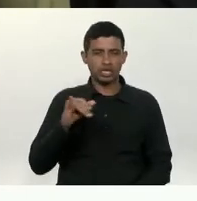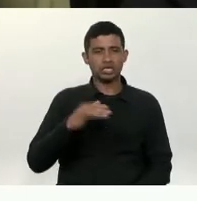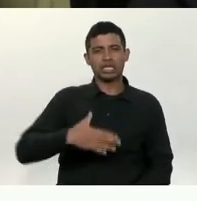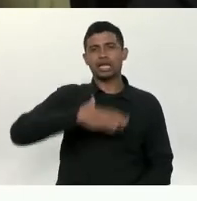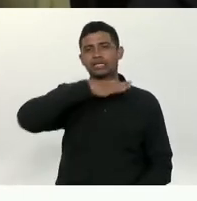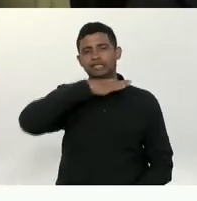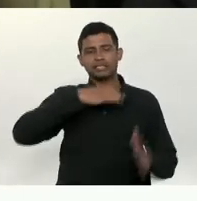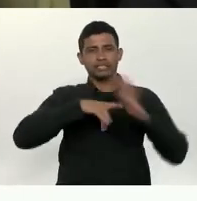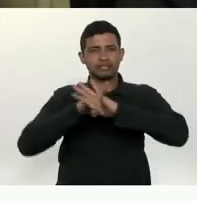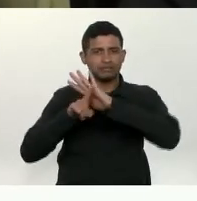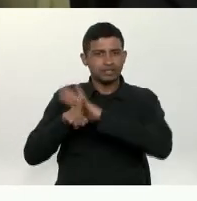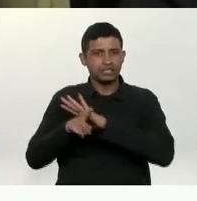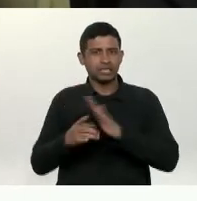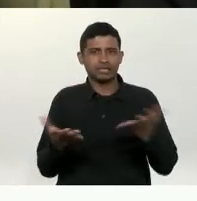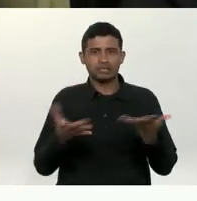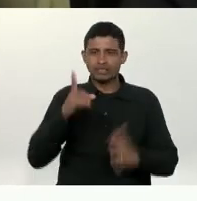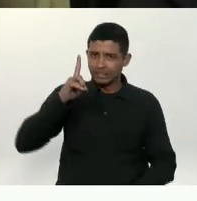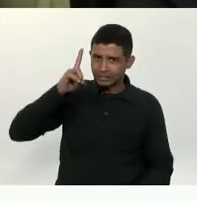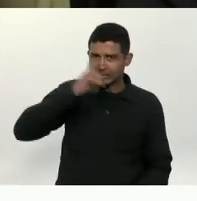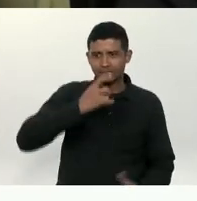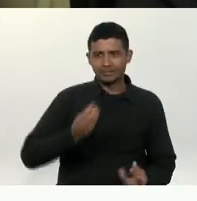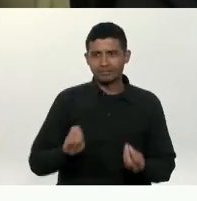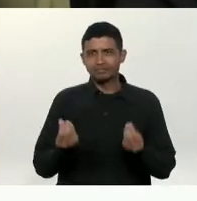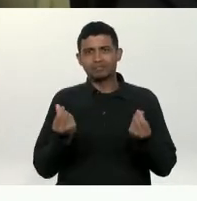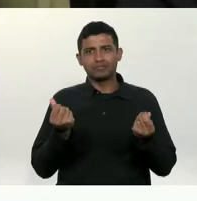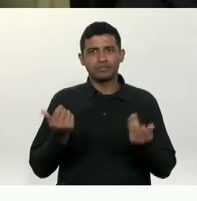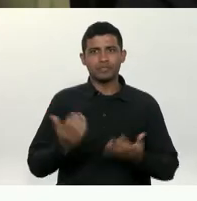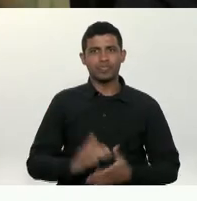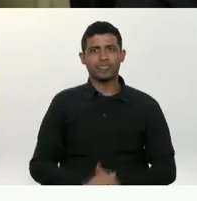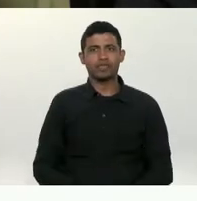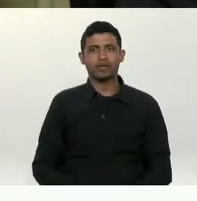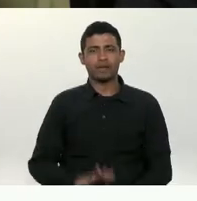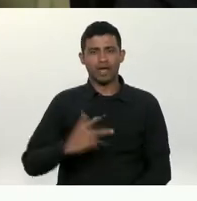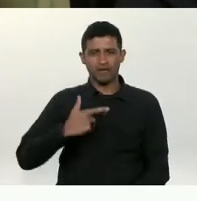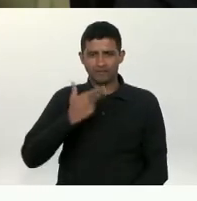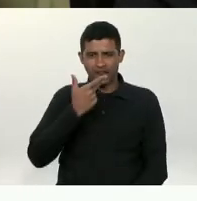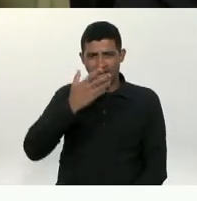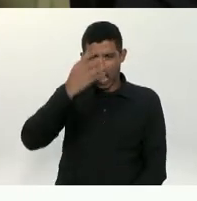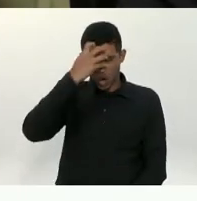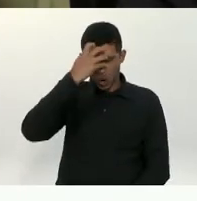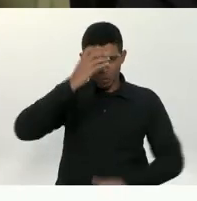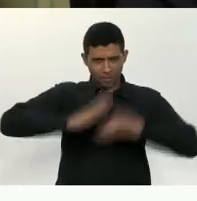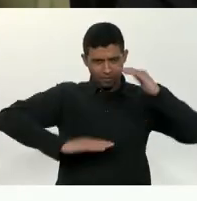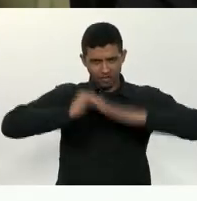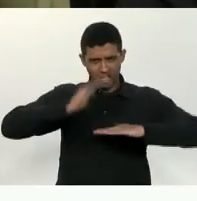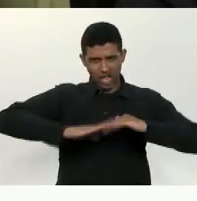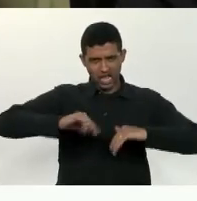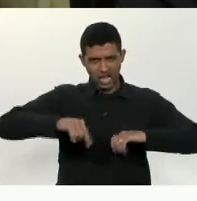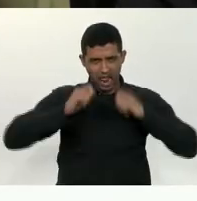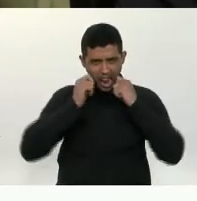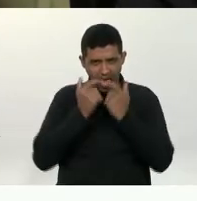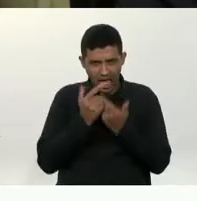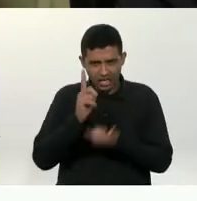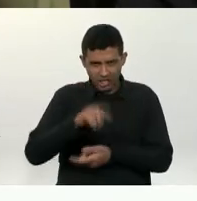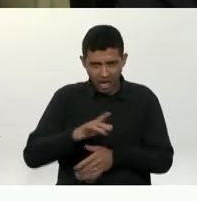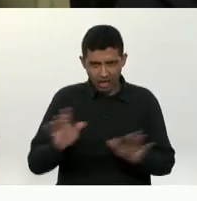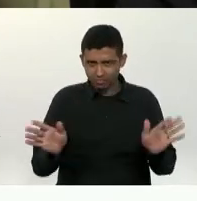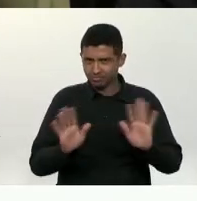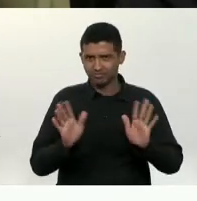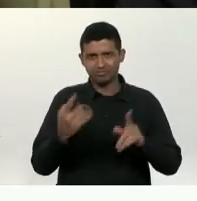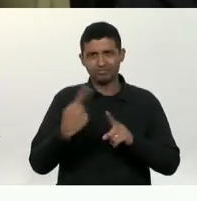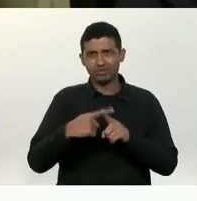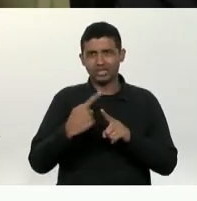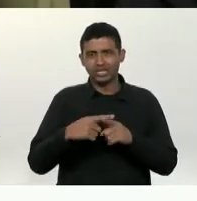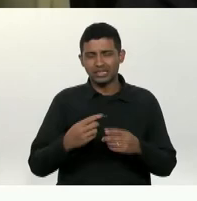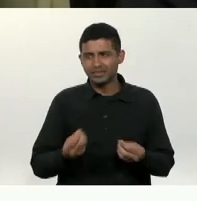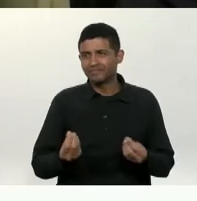da Light, a dificuldade hoje de taquigrafia, não é culpa nem dos profissionais dessa casa, não. É que não se produz tanto